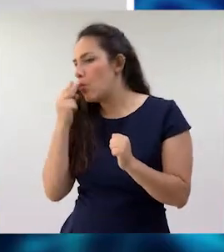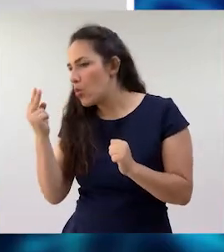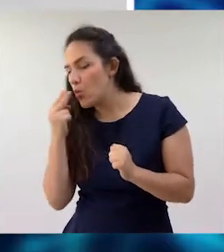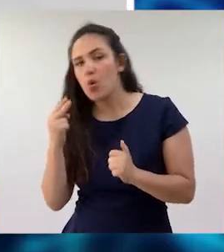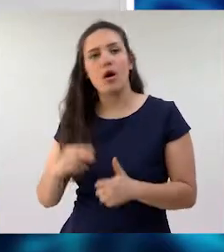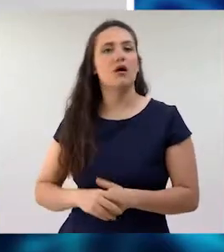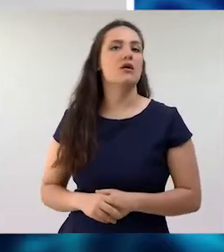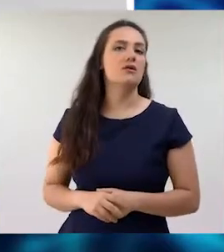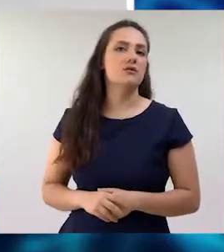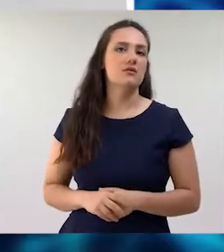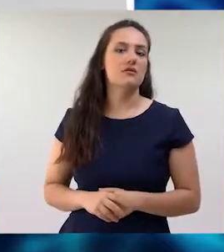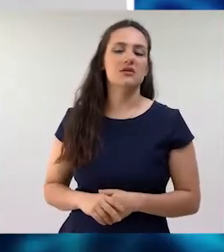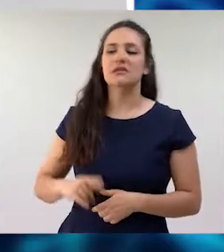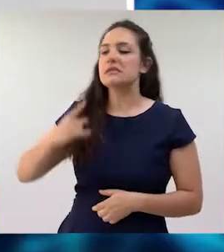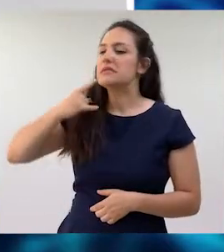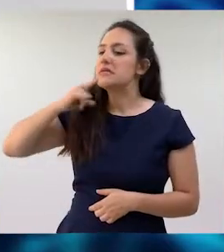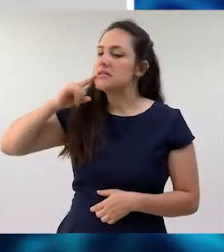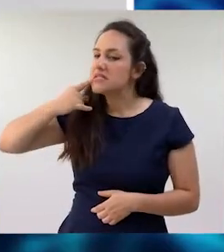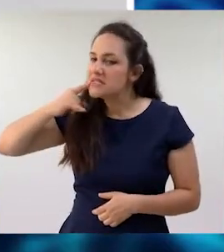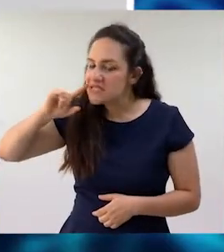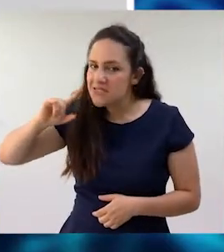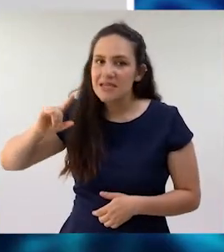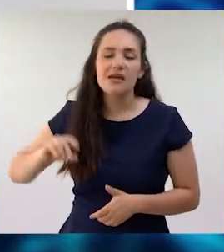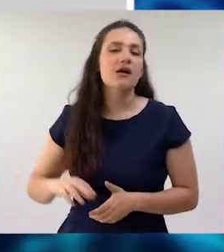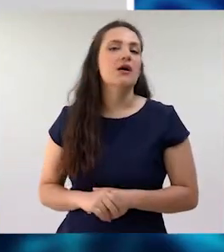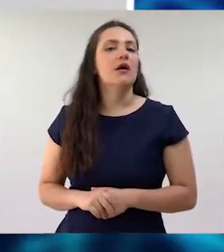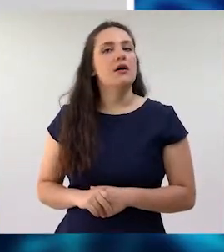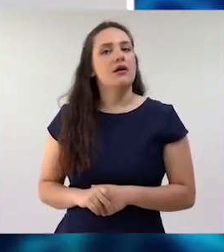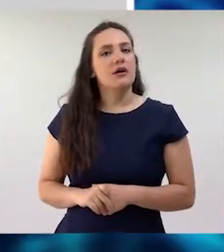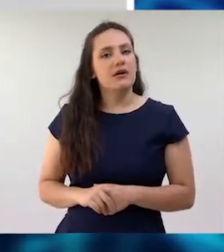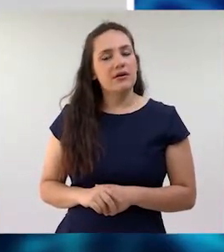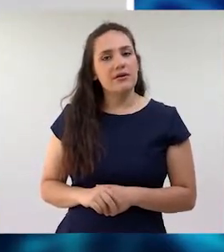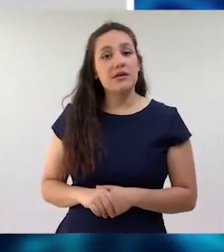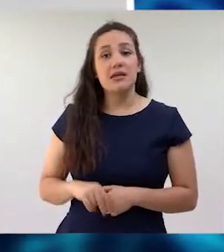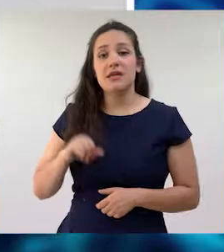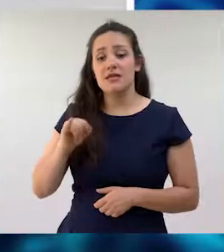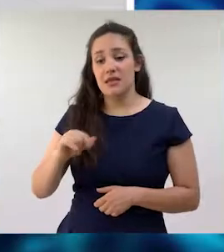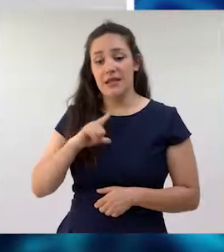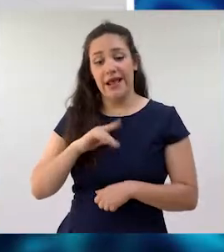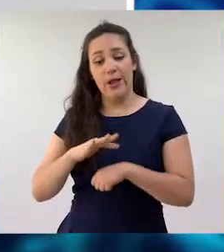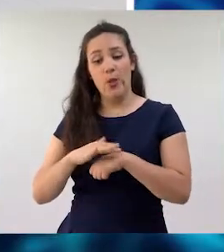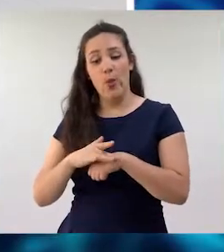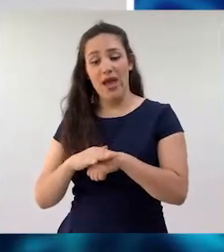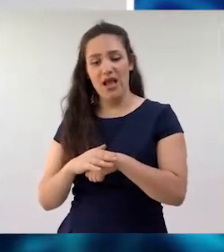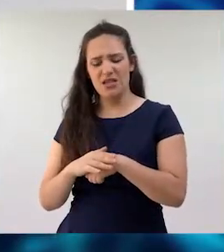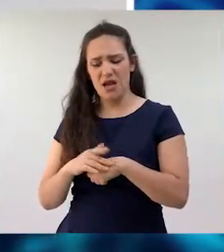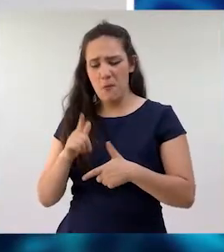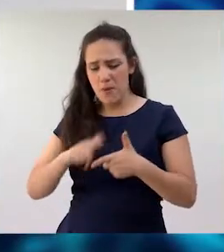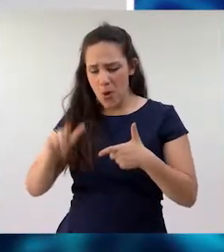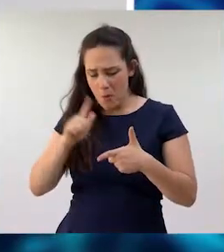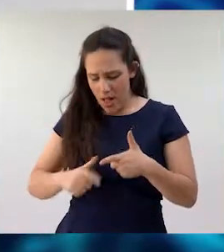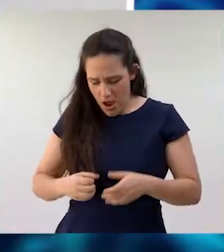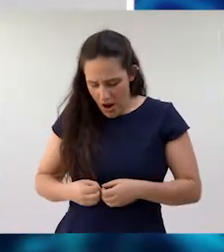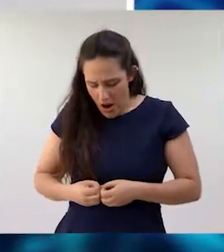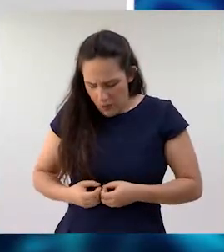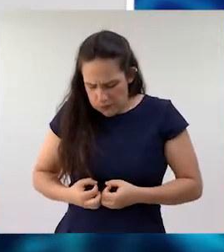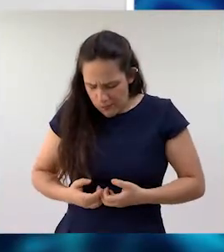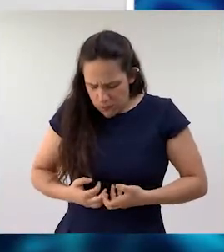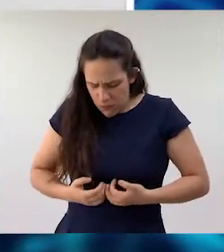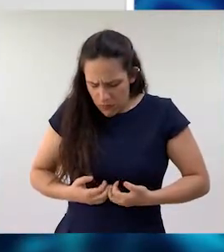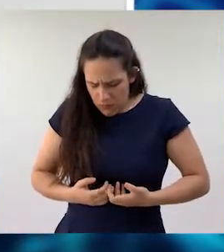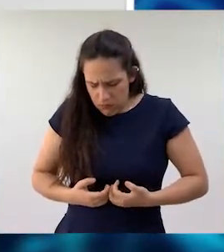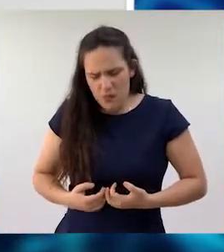tabagismo, ingestão aumentada de bebidas alcoólicas, portadores de doenças inflamatórias